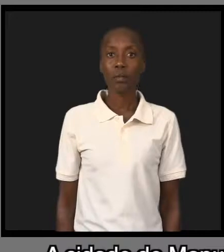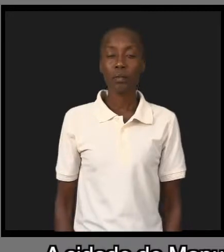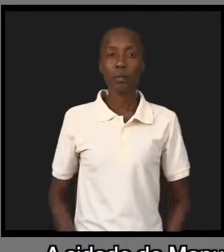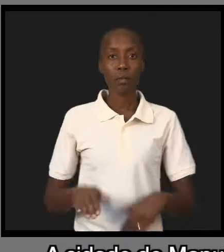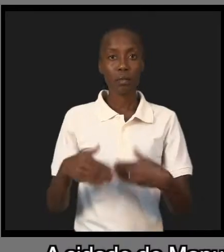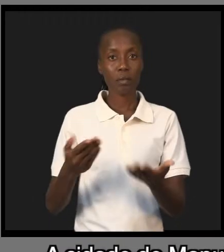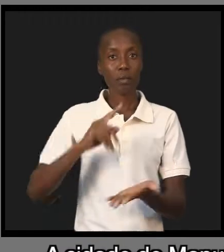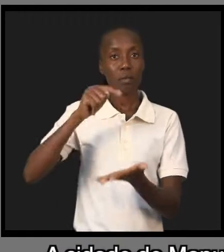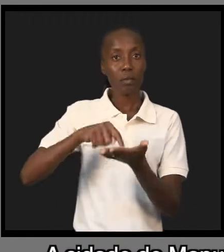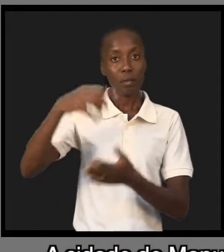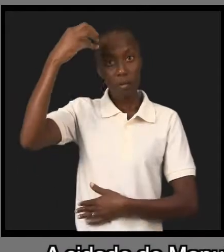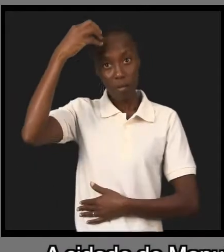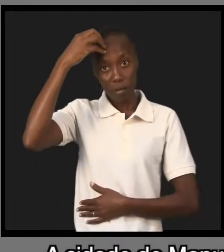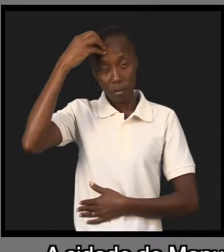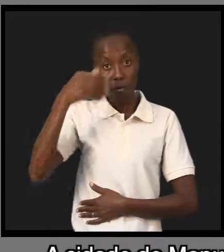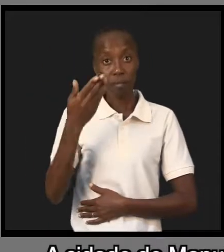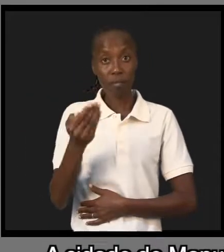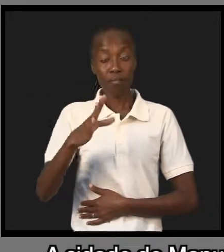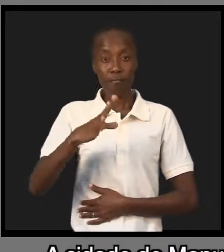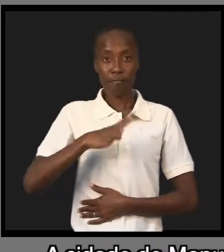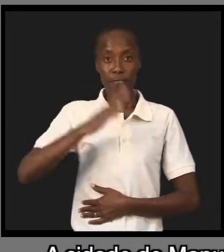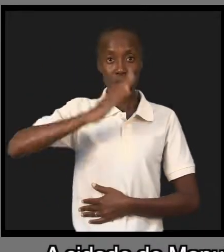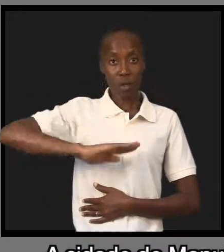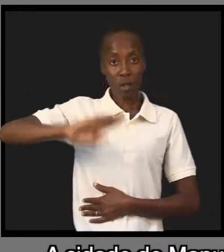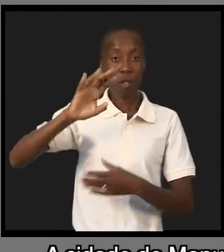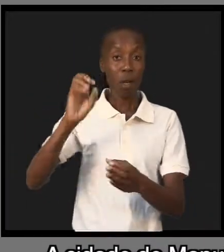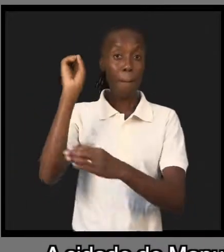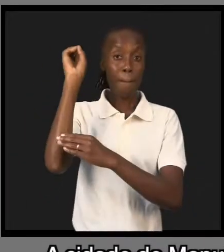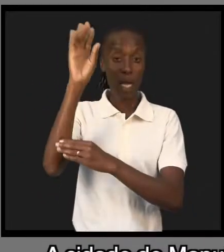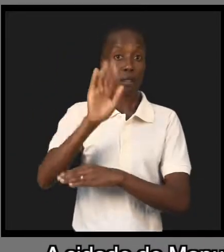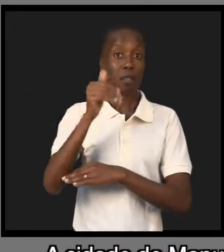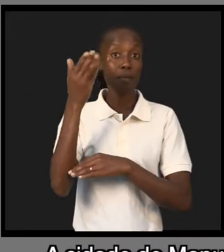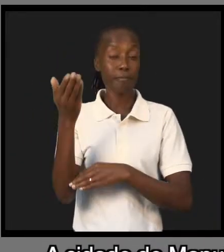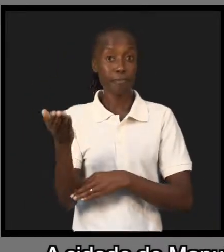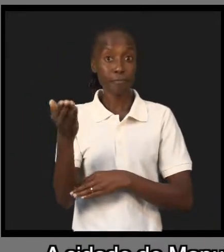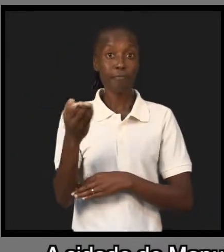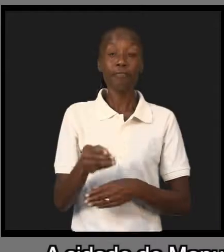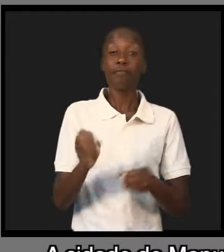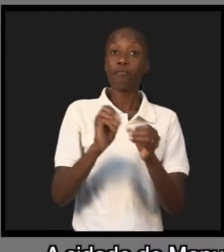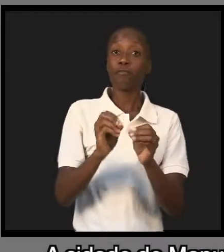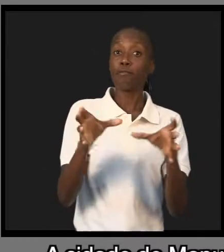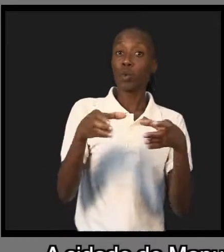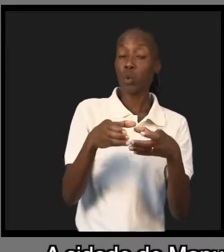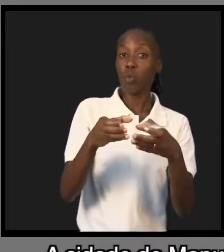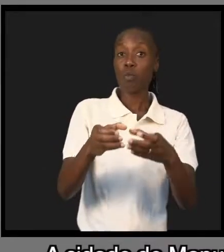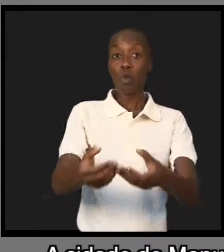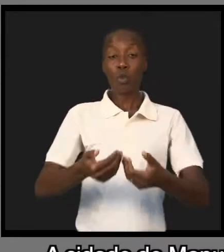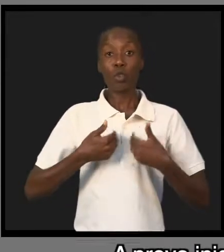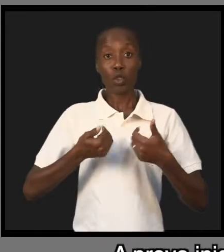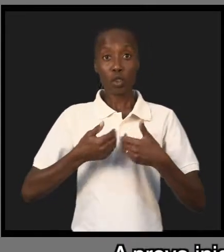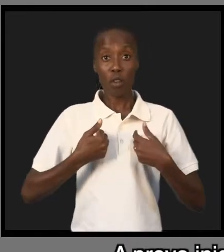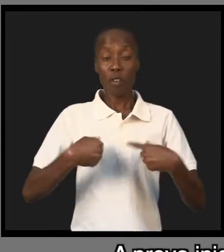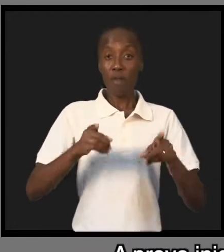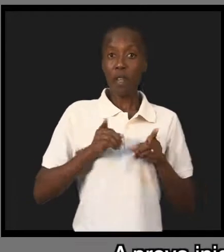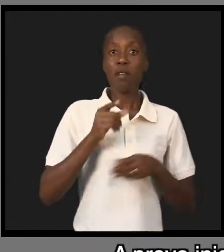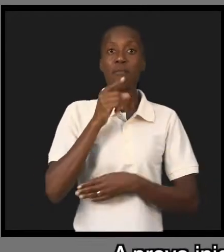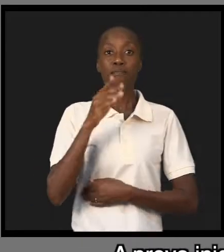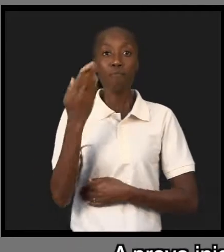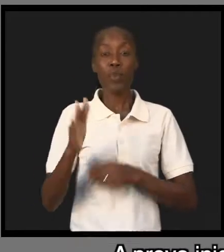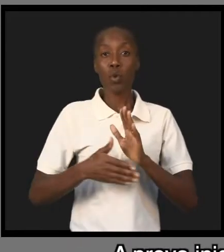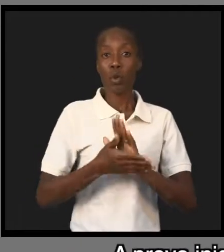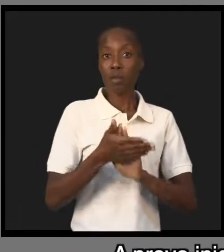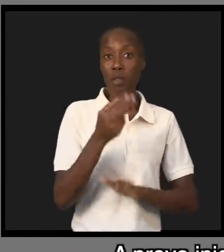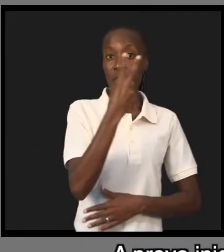A cidade de Maputo acolhe os nacionais de básica atual no escalão de júneros em ambos sexos. A prova,